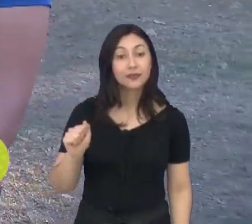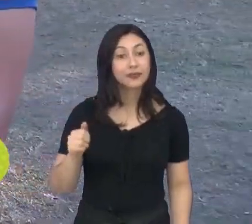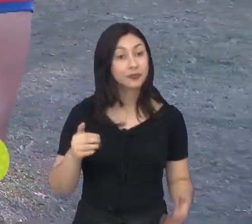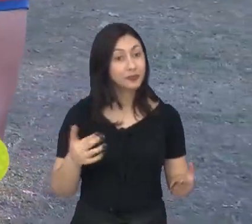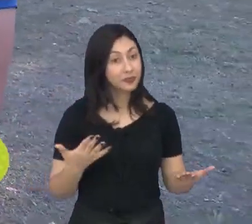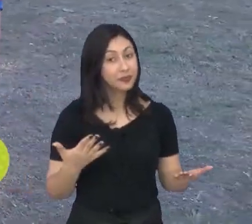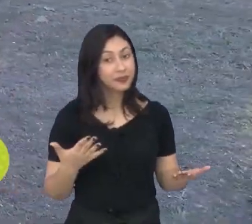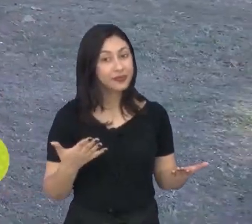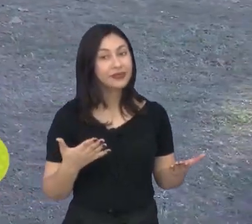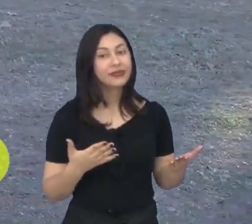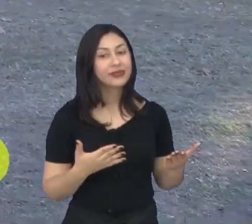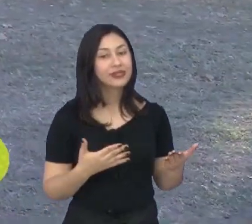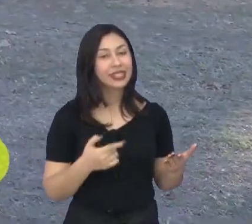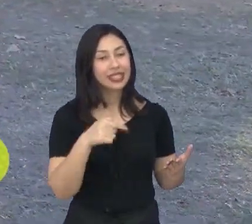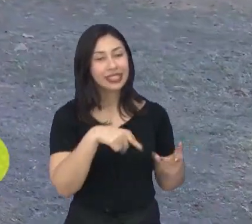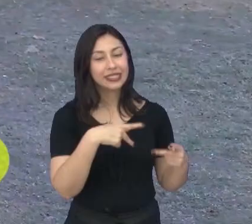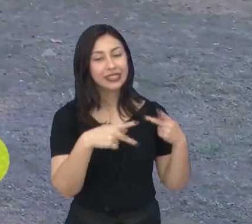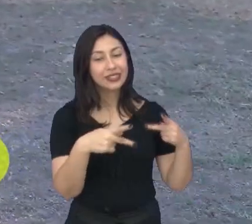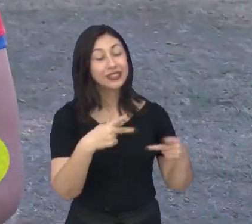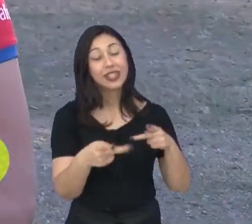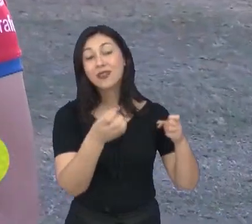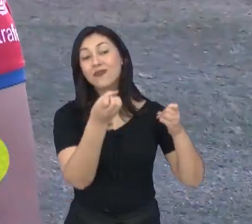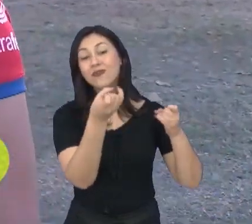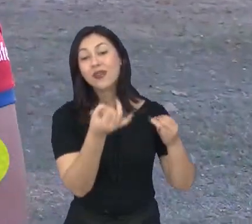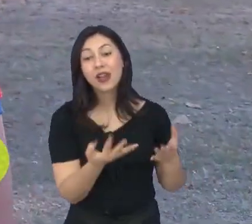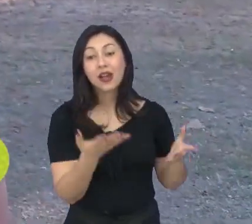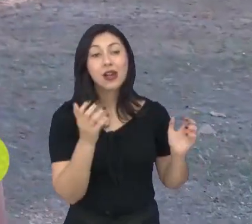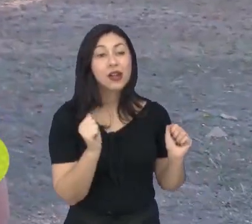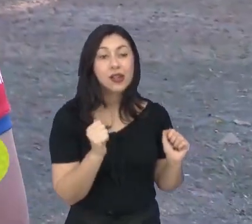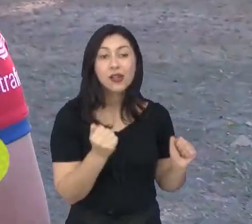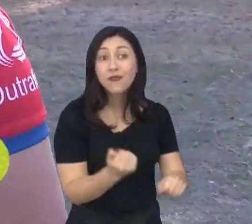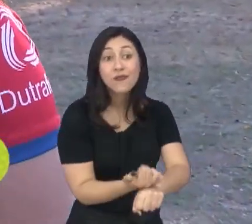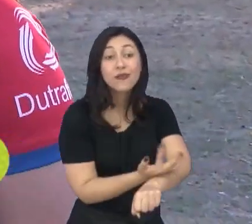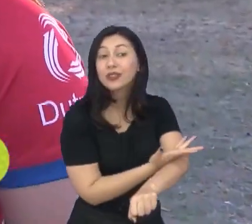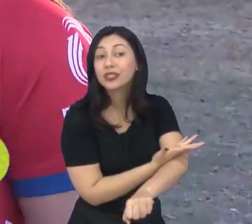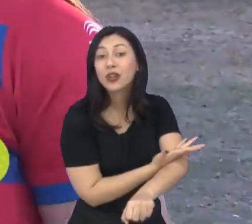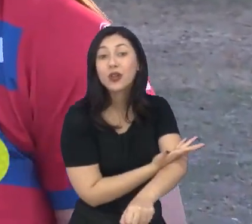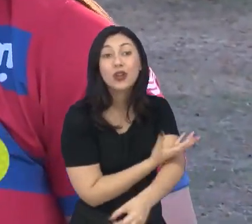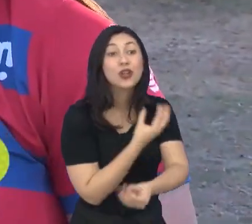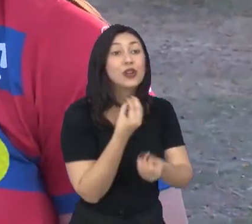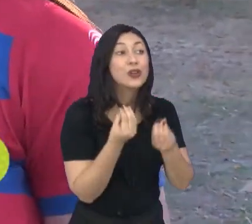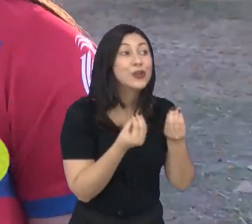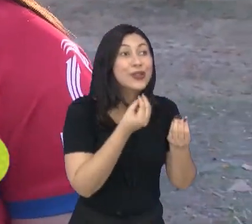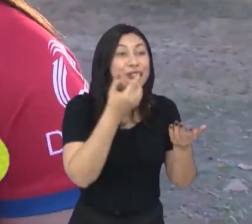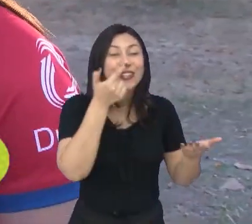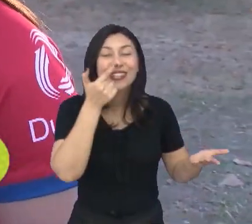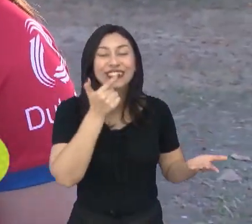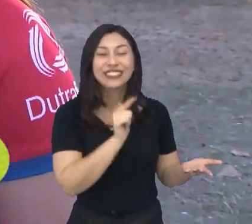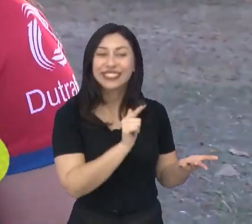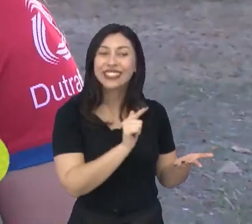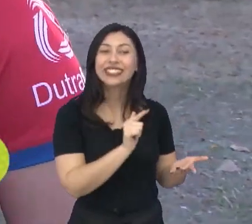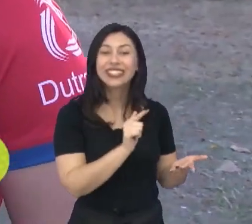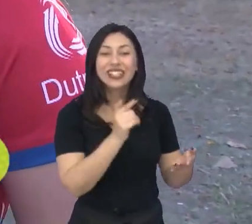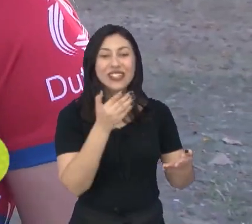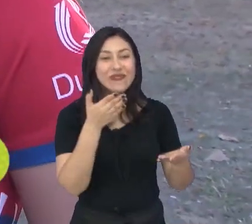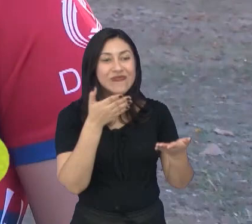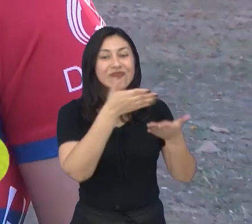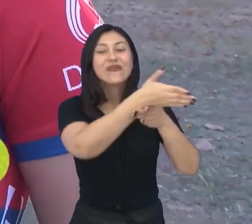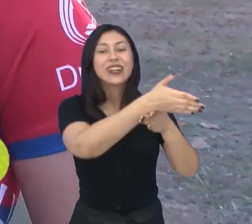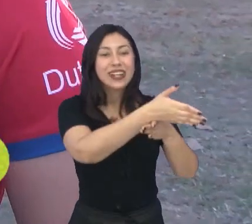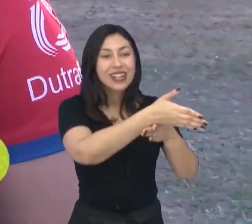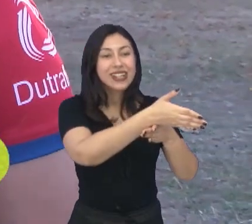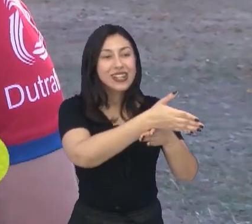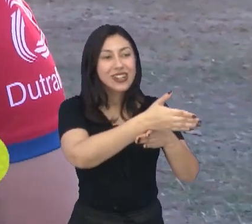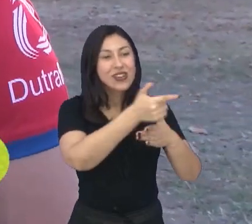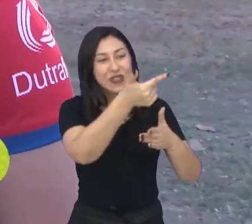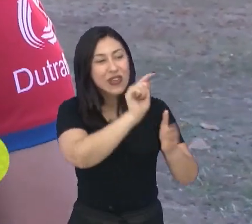a ponta do time de São José dos Campos, né? Falar um pouquinho com ela sobre essa emoção, né? De conseguir conquistar mais um